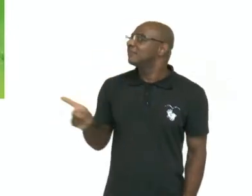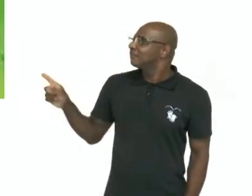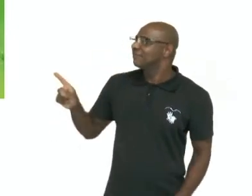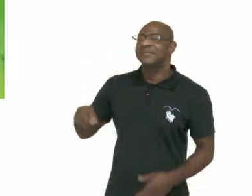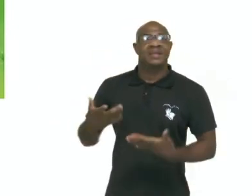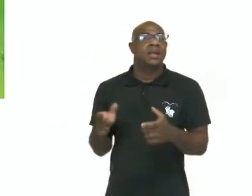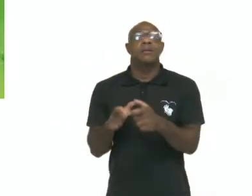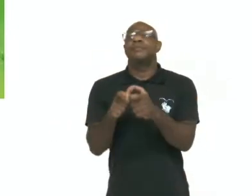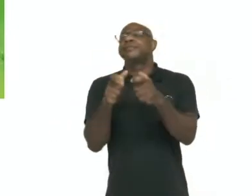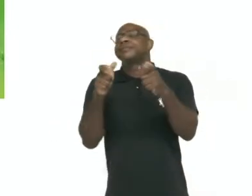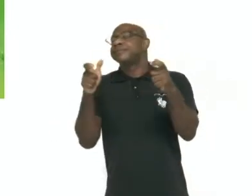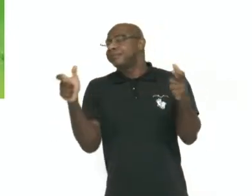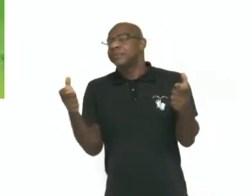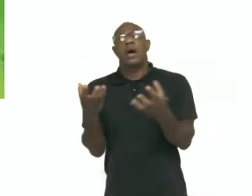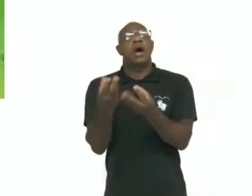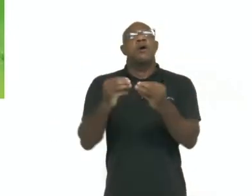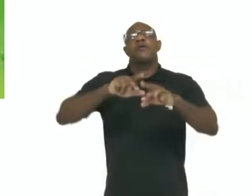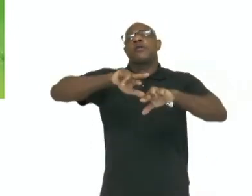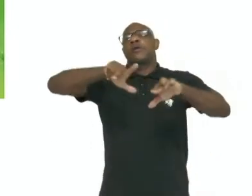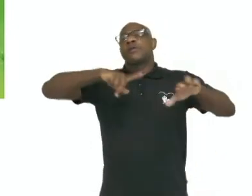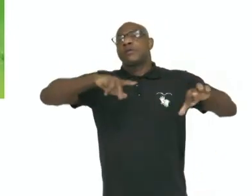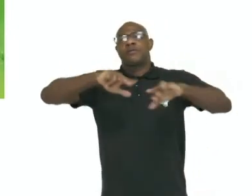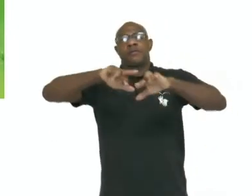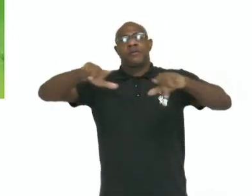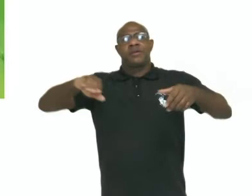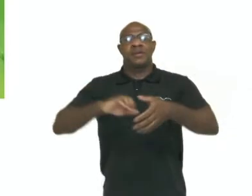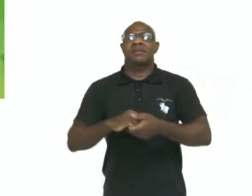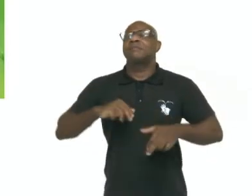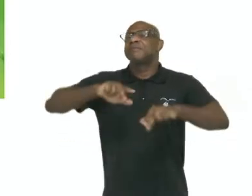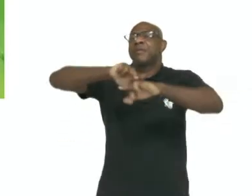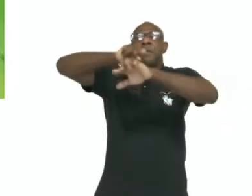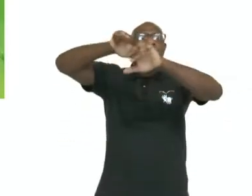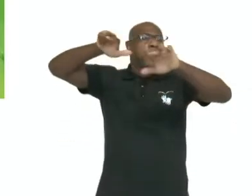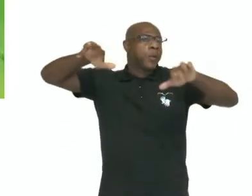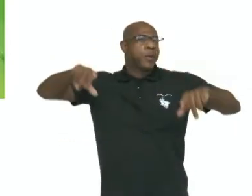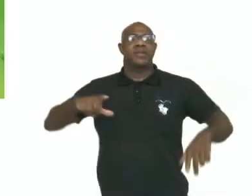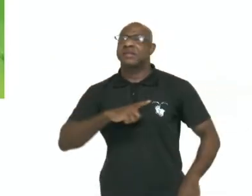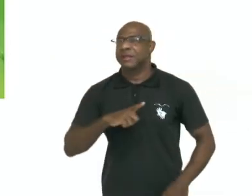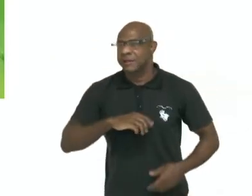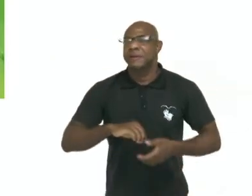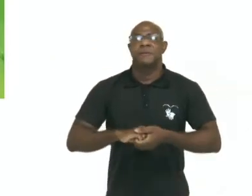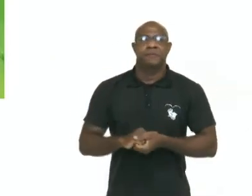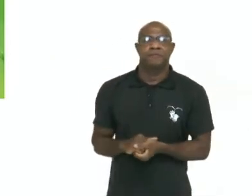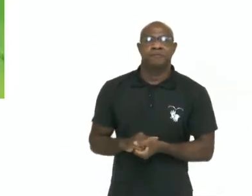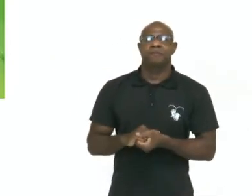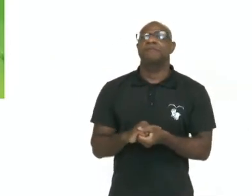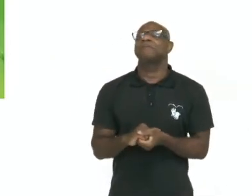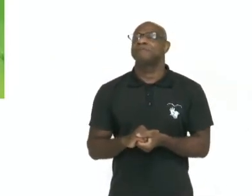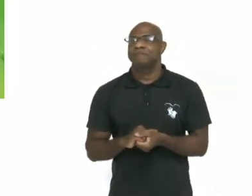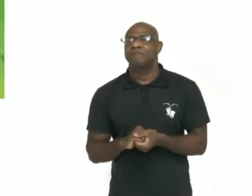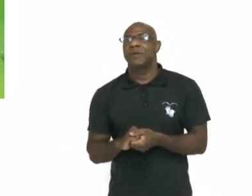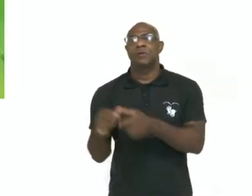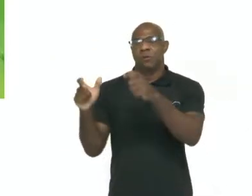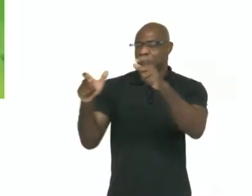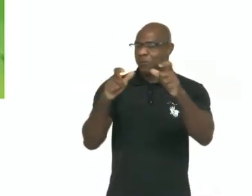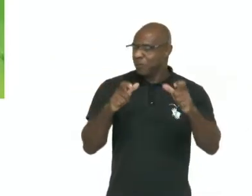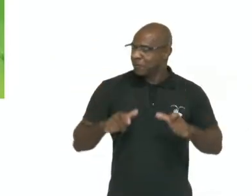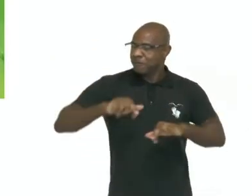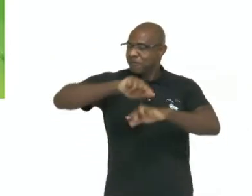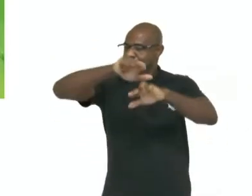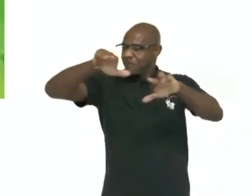mais amplas que existe, né? Com bastante diversificação morfológica, ecológica, biológica e